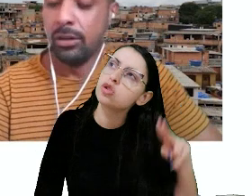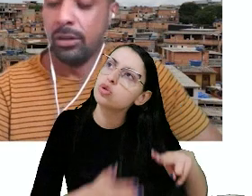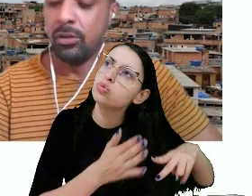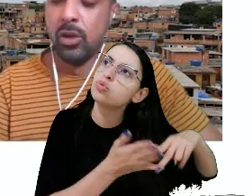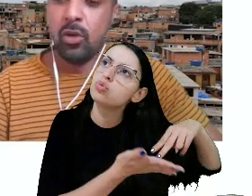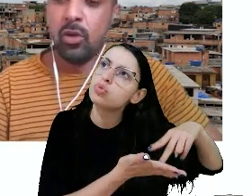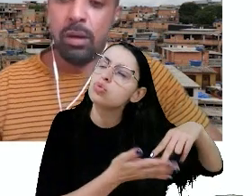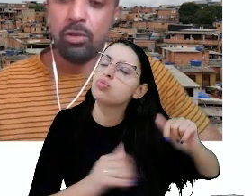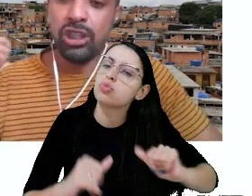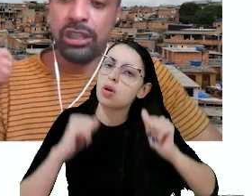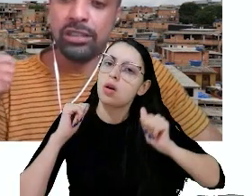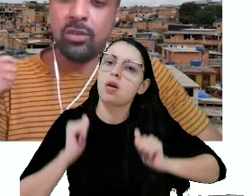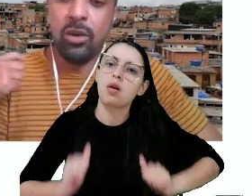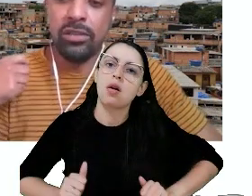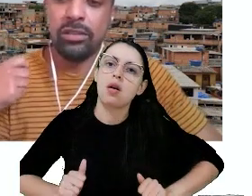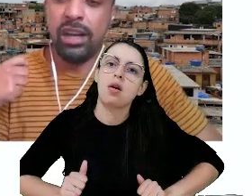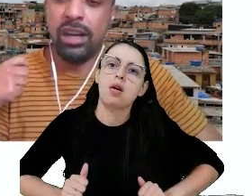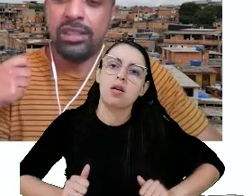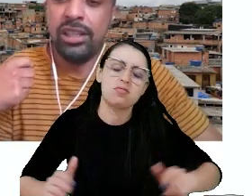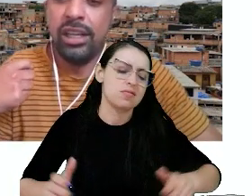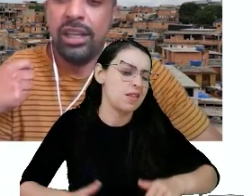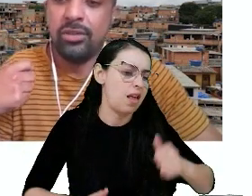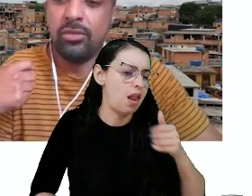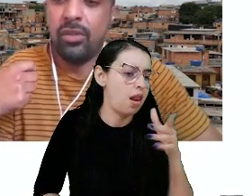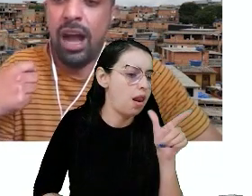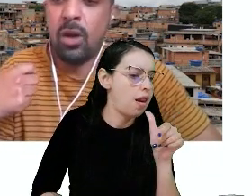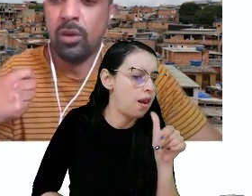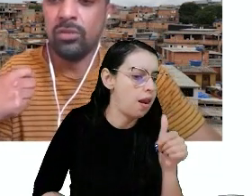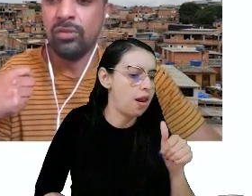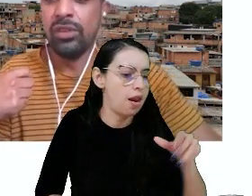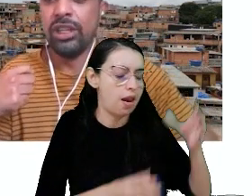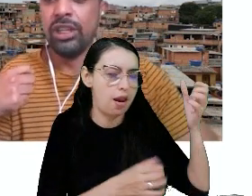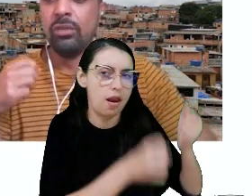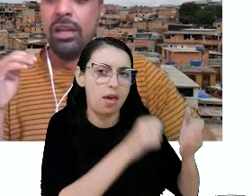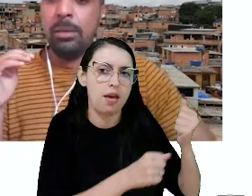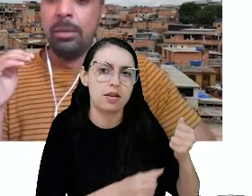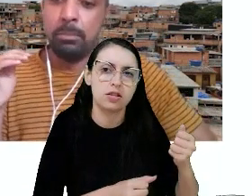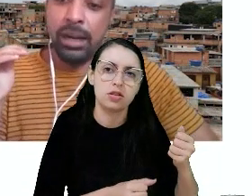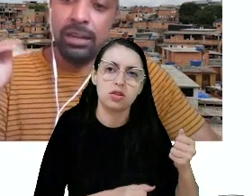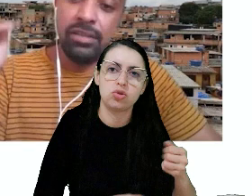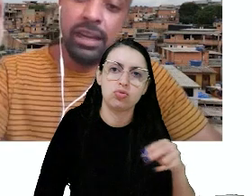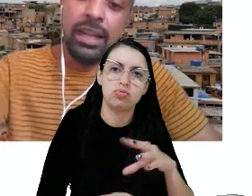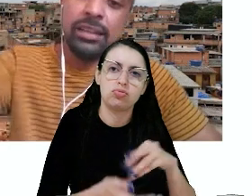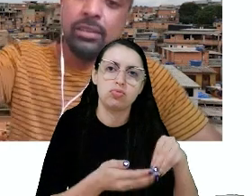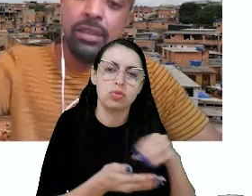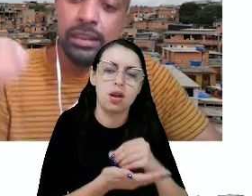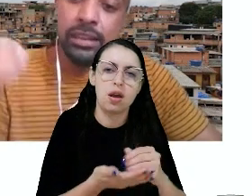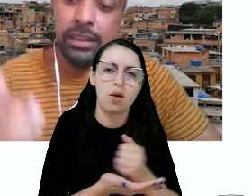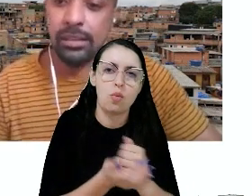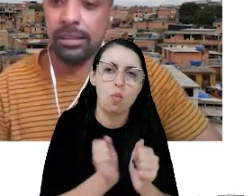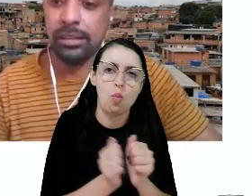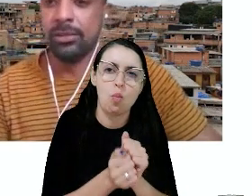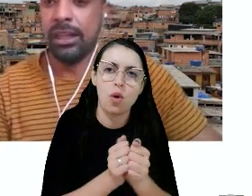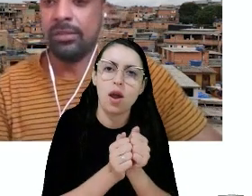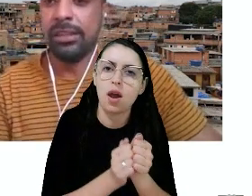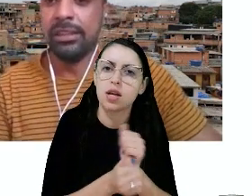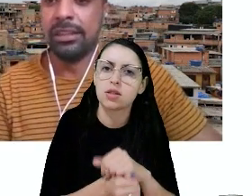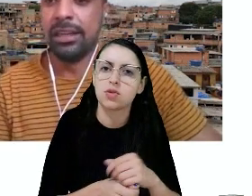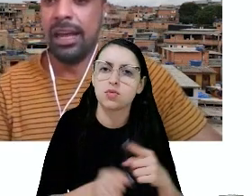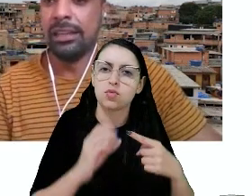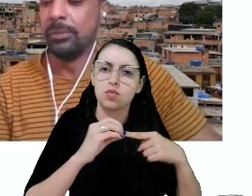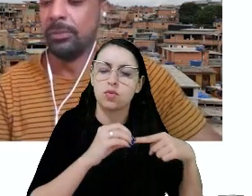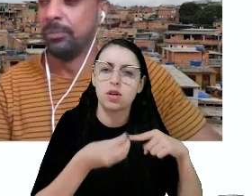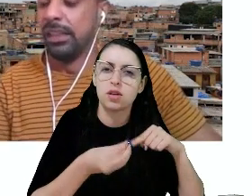um barranco com uma mochila nas costas, com caixa de leite, com arroz, com feijão, para levar lá dentro da clínica que eu